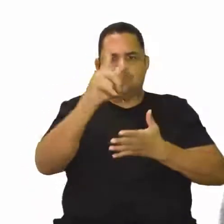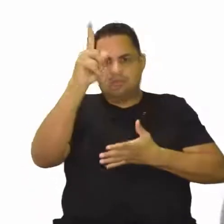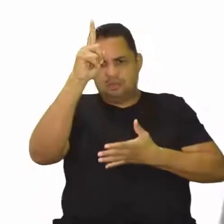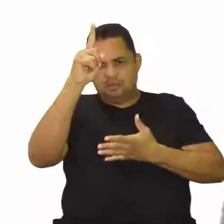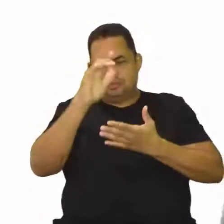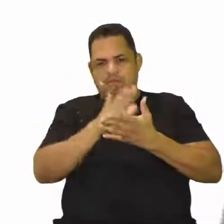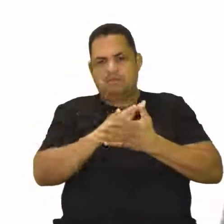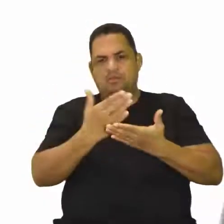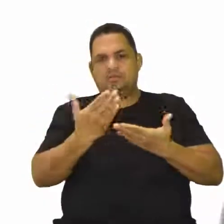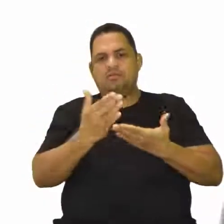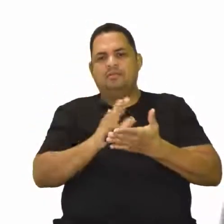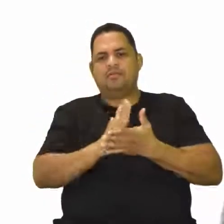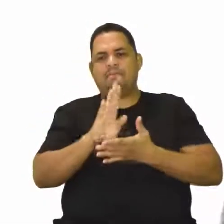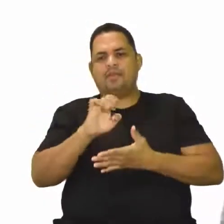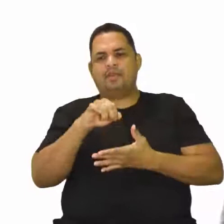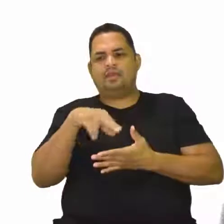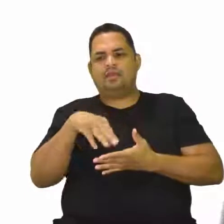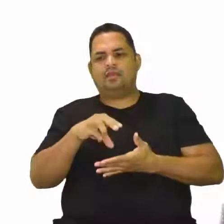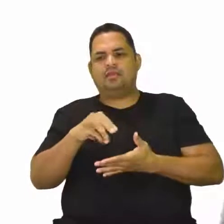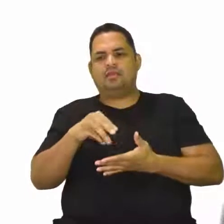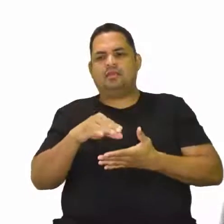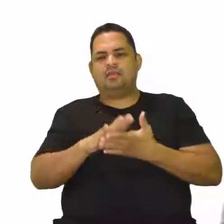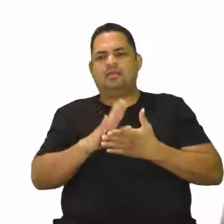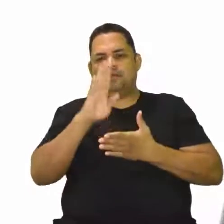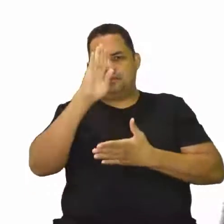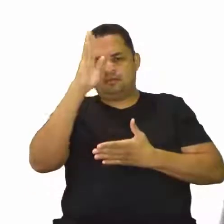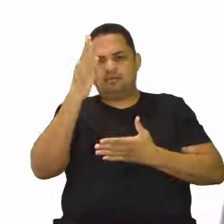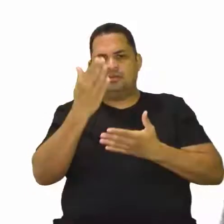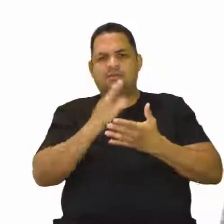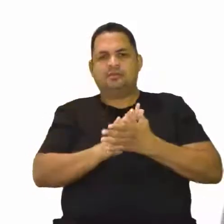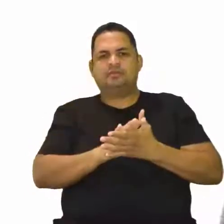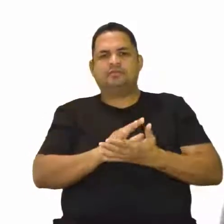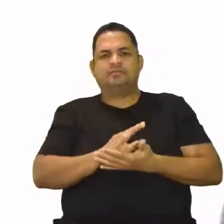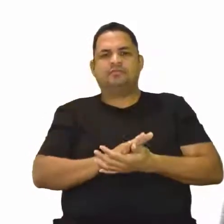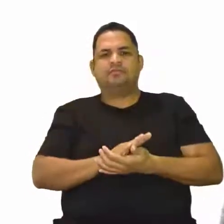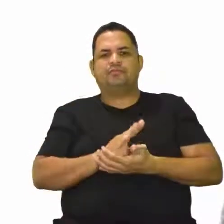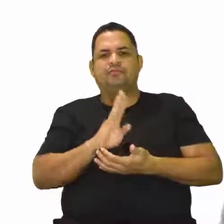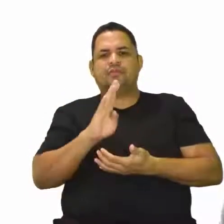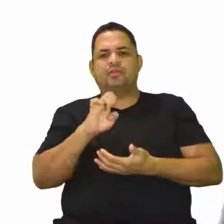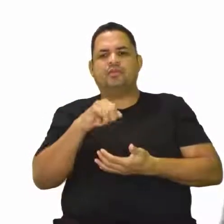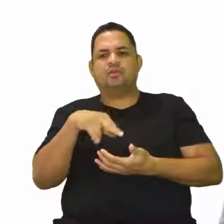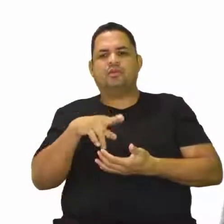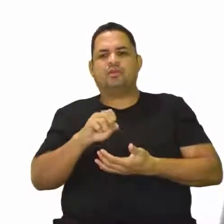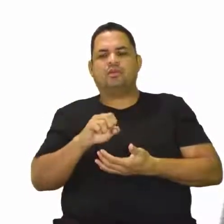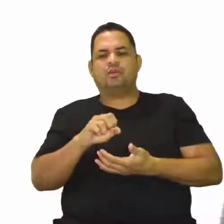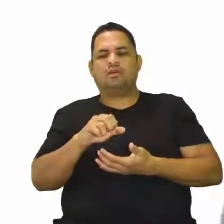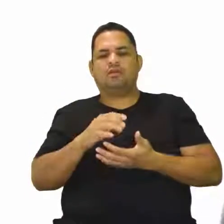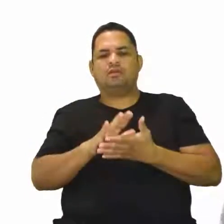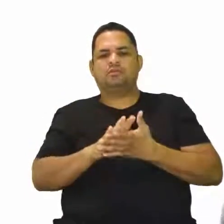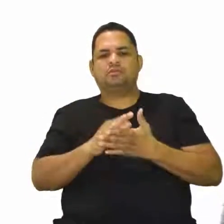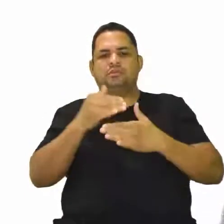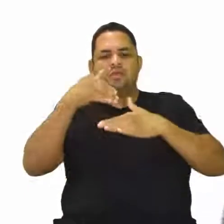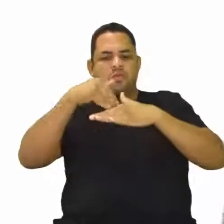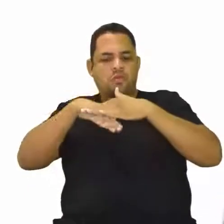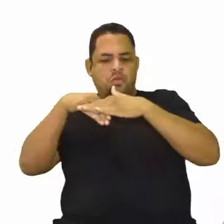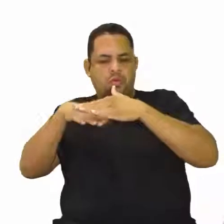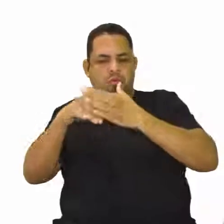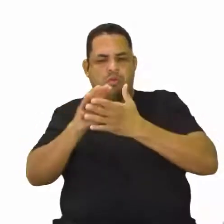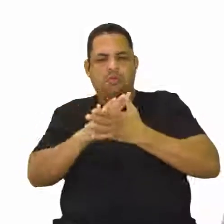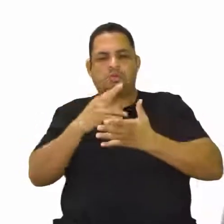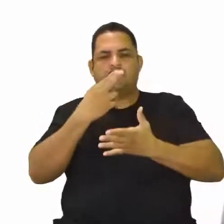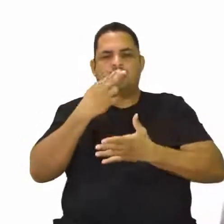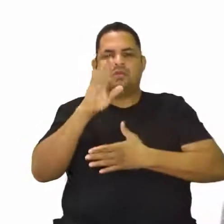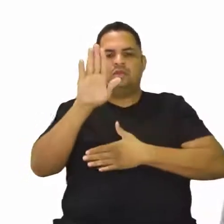varrida dele principalmente e ali o Blocker de Adolf Hitler o esconderijo da dor